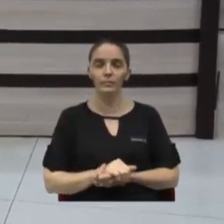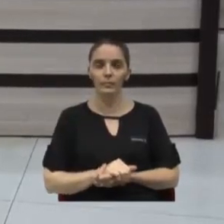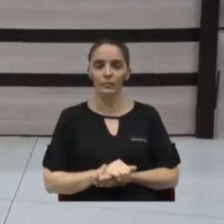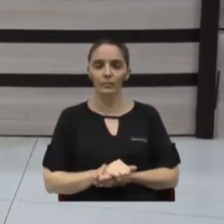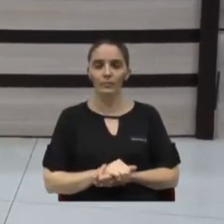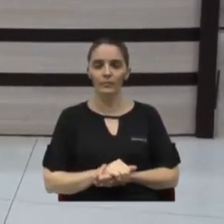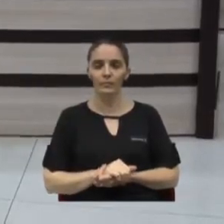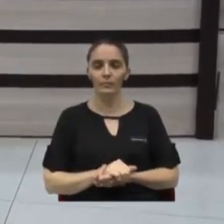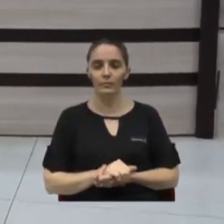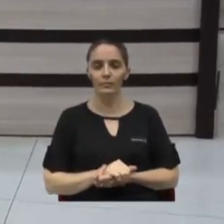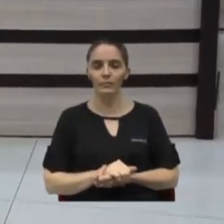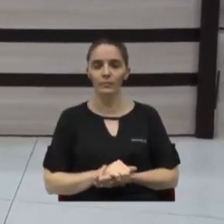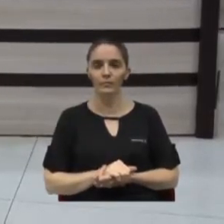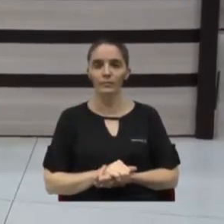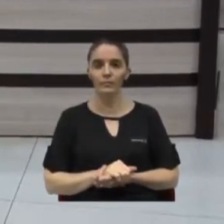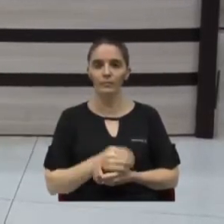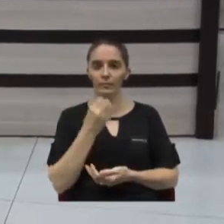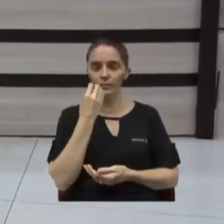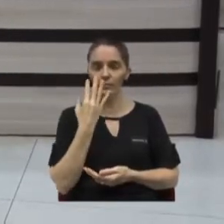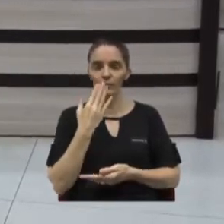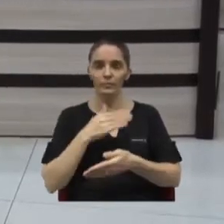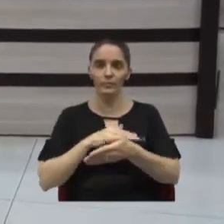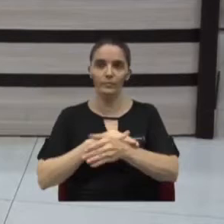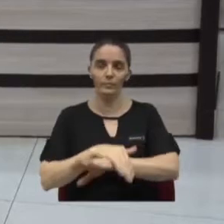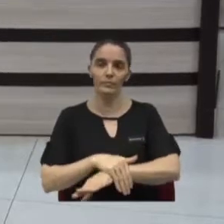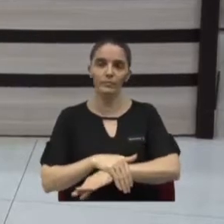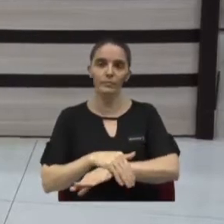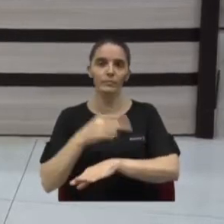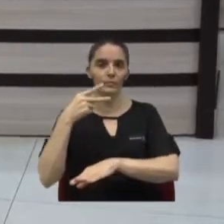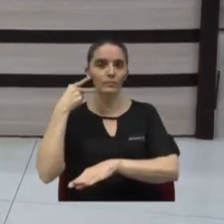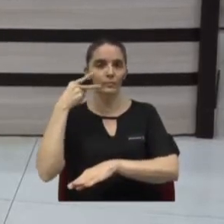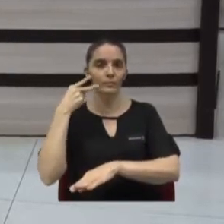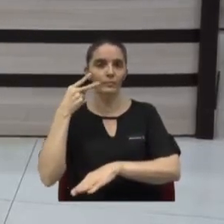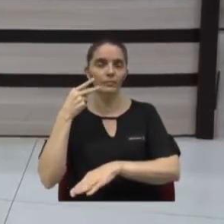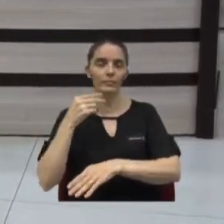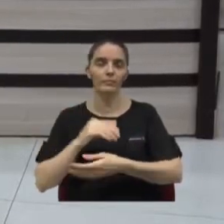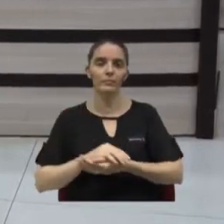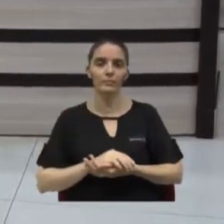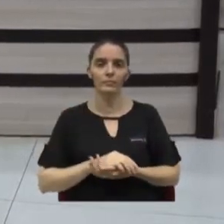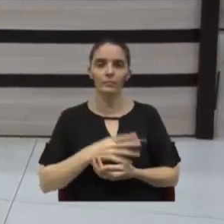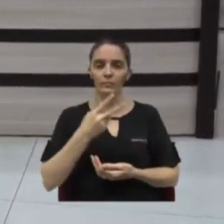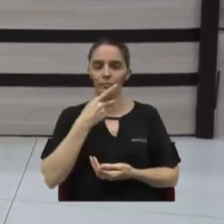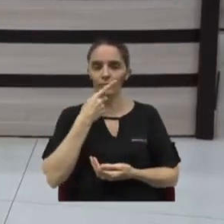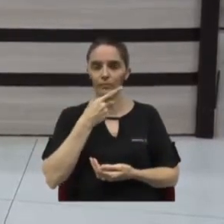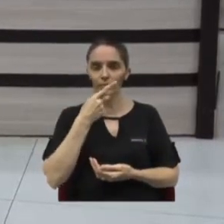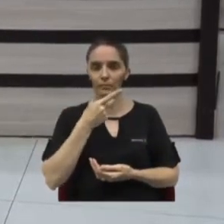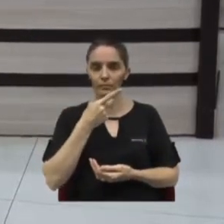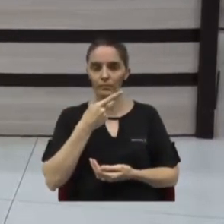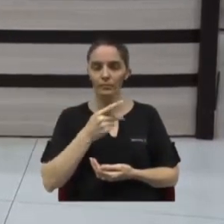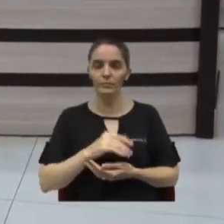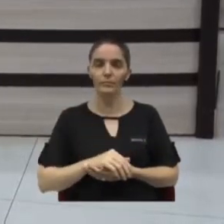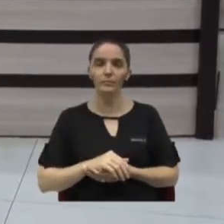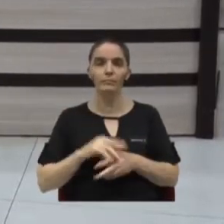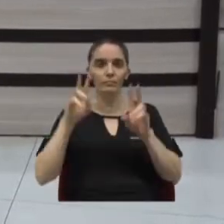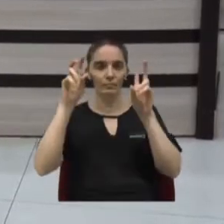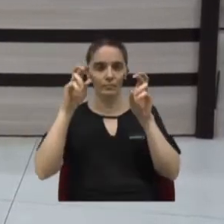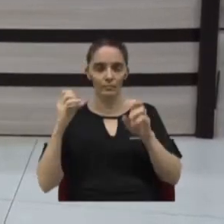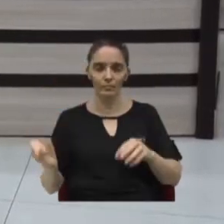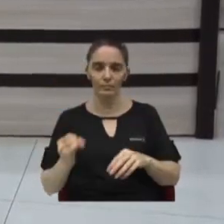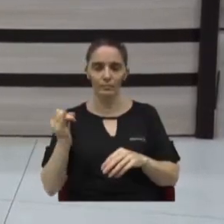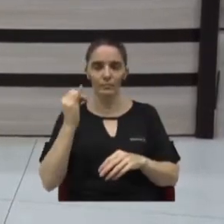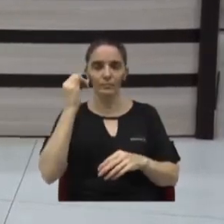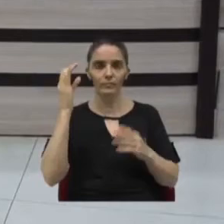Santos. Muito boa noite, senhores e senhoras. Acabamos de falar de um assunto muito importante e tocamos